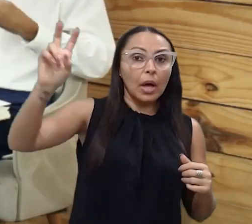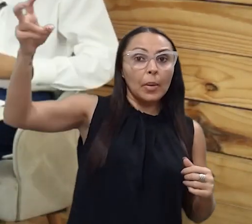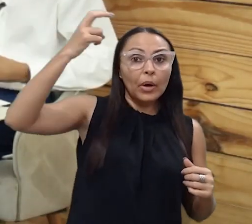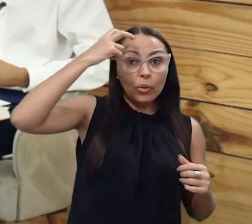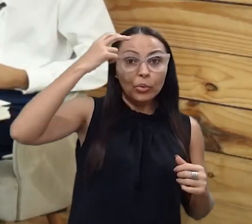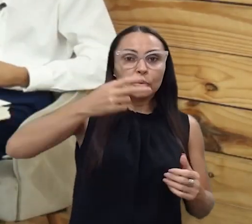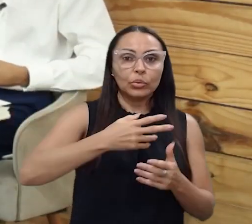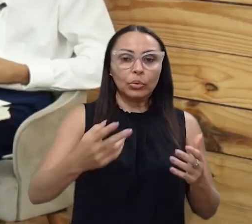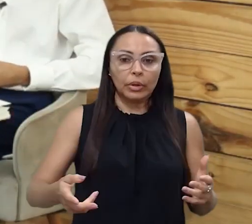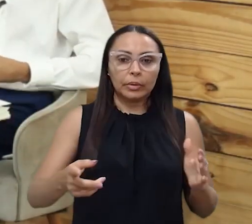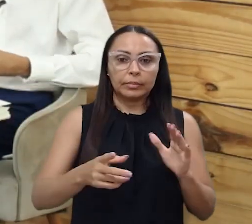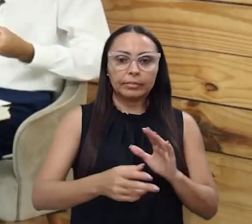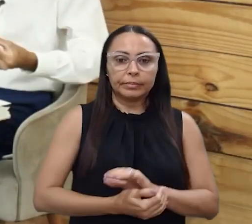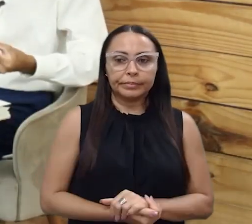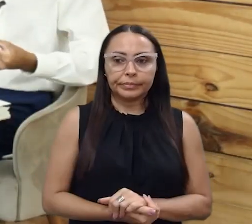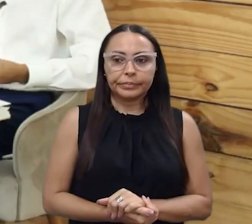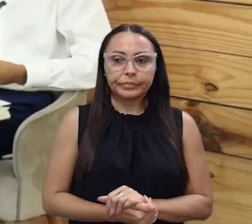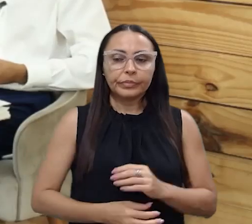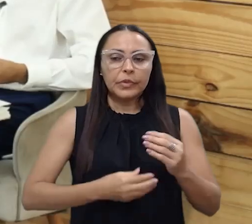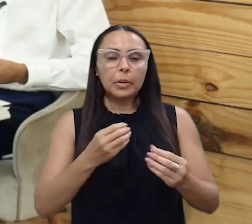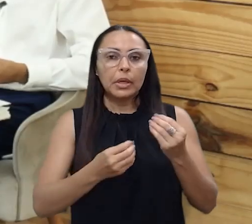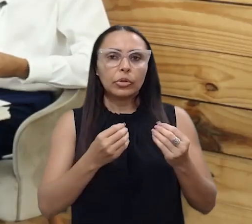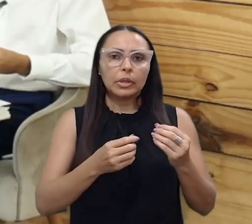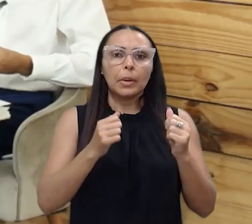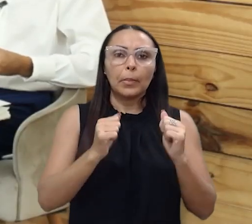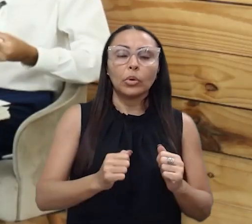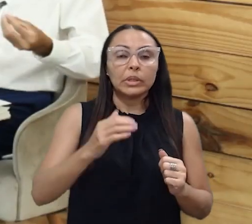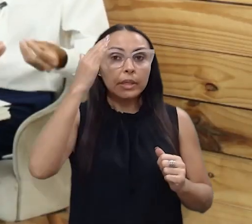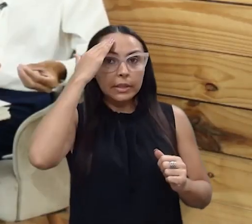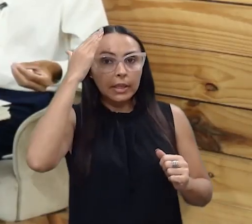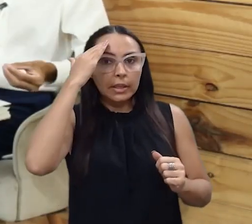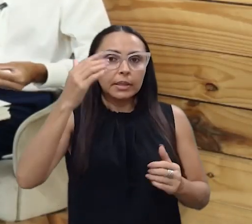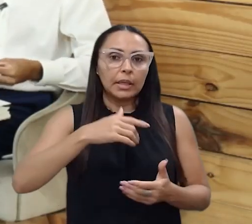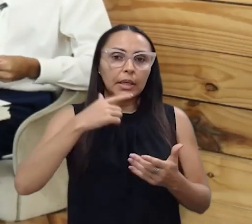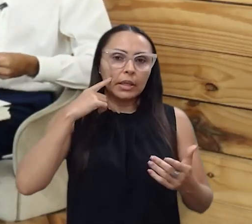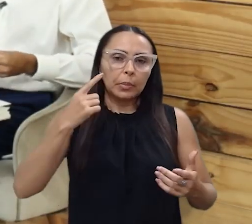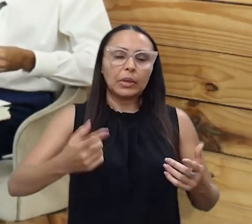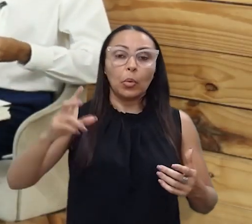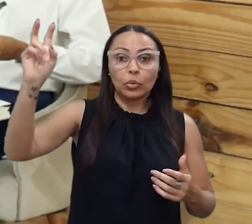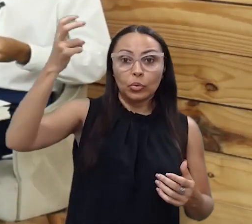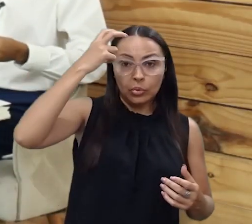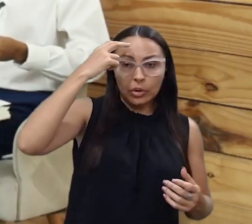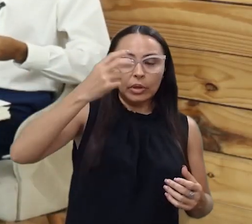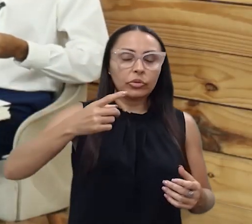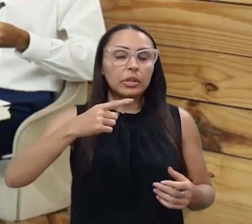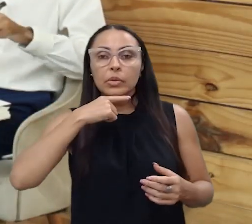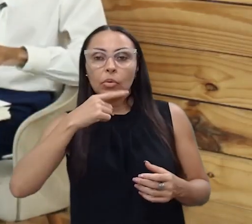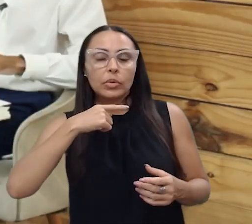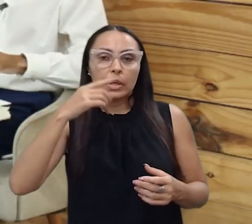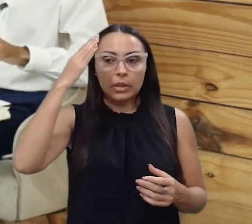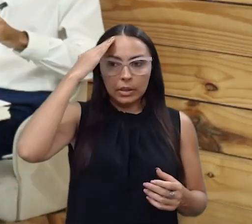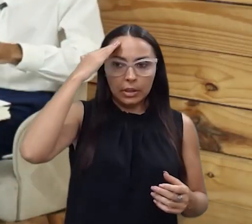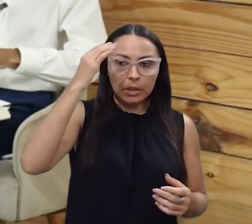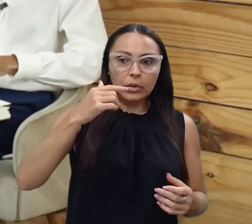partir dos nossos próprios termos. Perfeito. Como é que a gente pode entender as noções de bens de patrimônio cultural se a gente não consegue entender que o que a